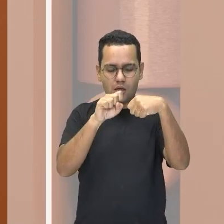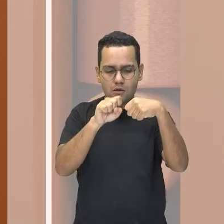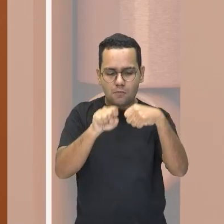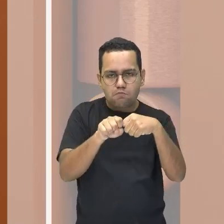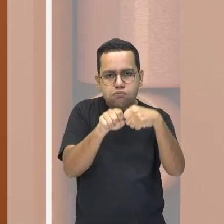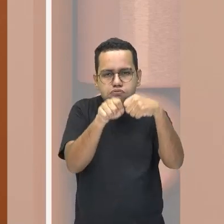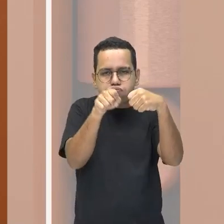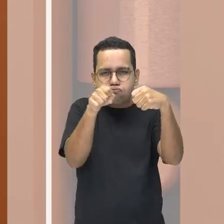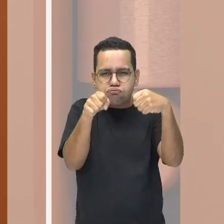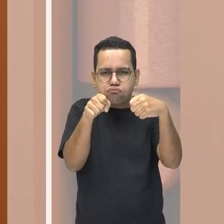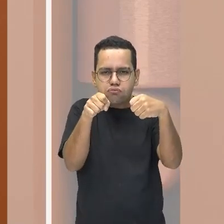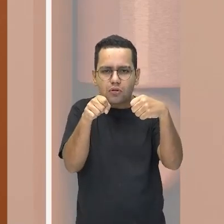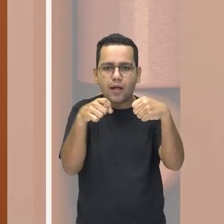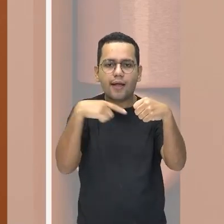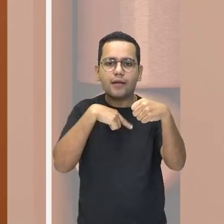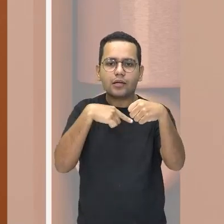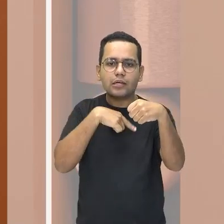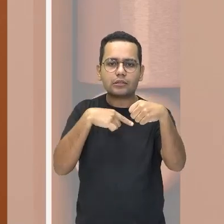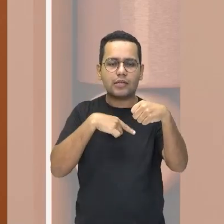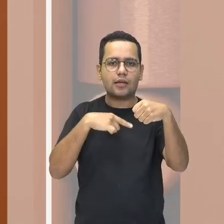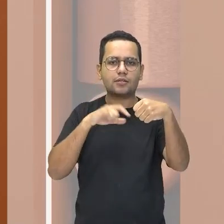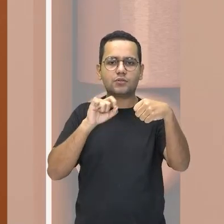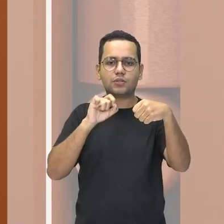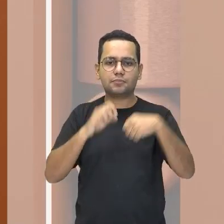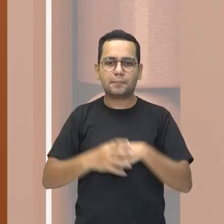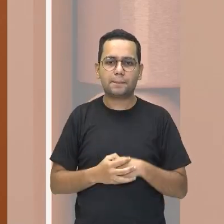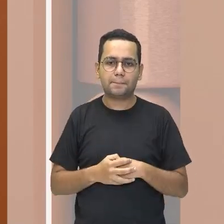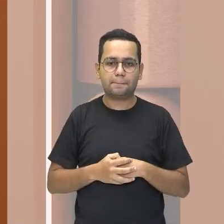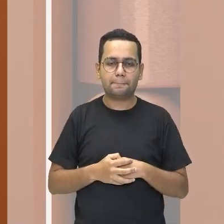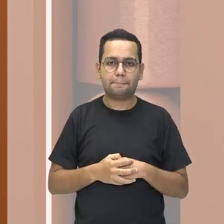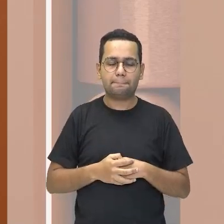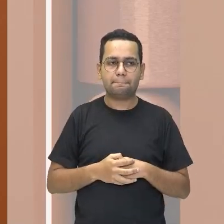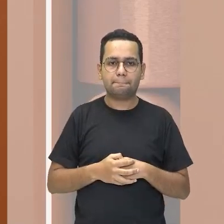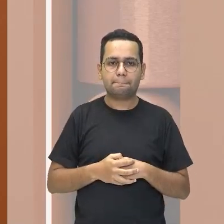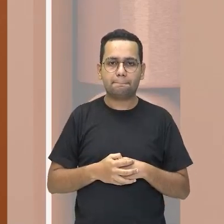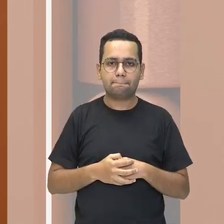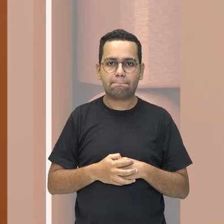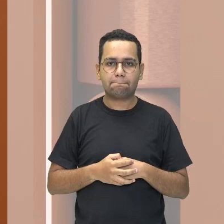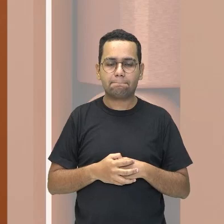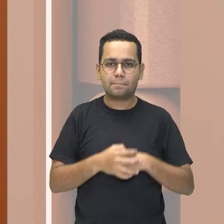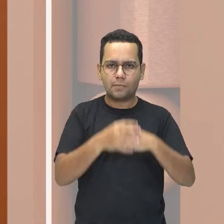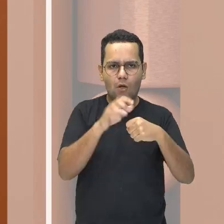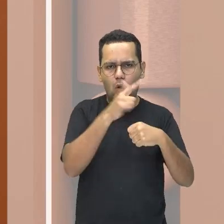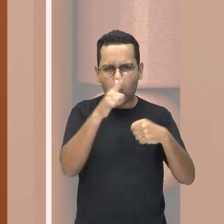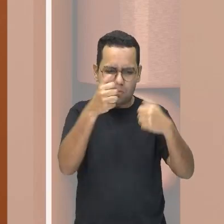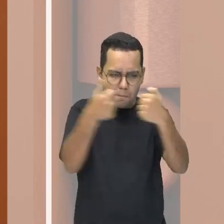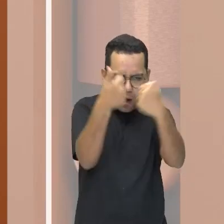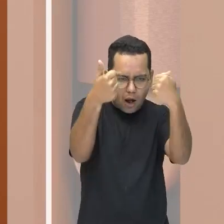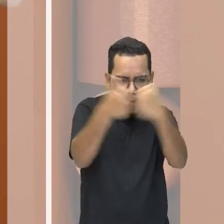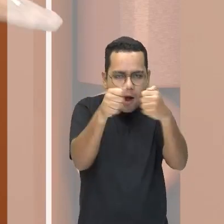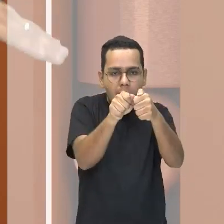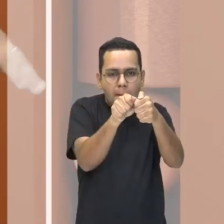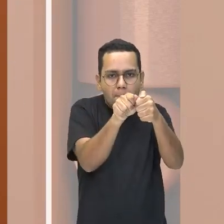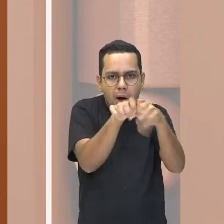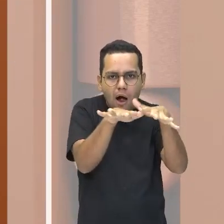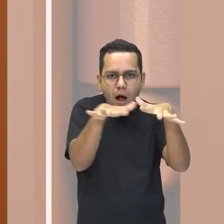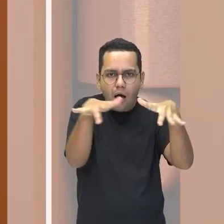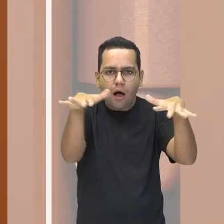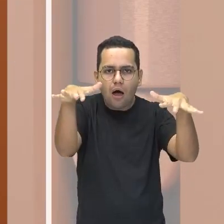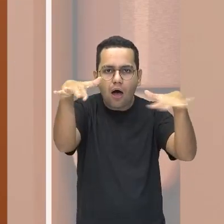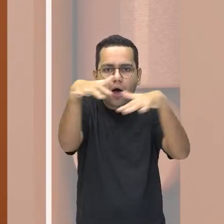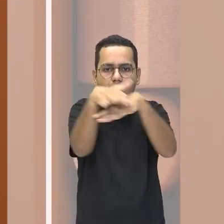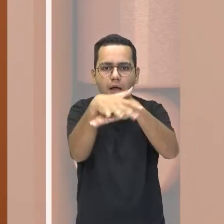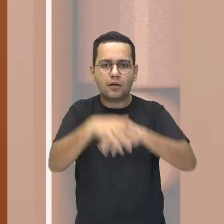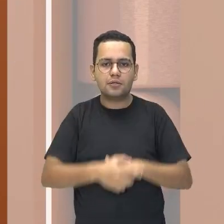ela é maximizada, ela gera uma explosão gigantesca que não apenas destrói o que